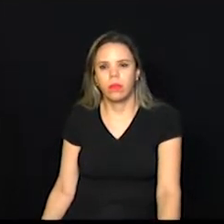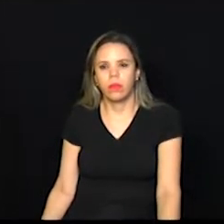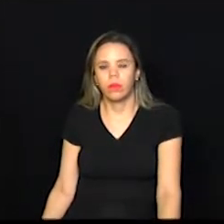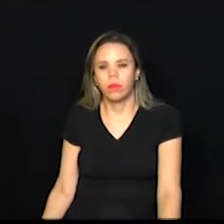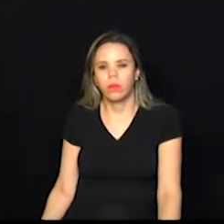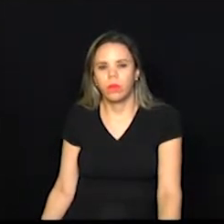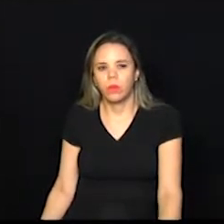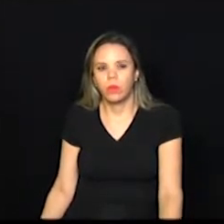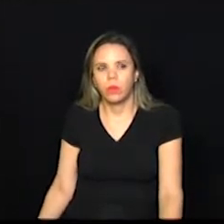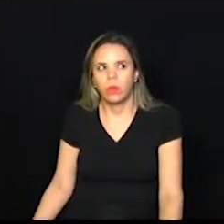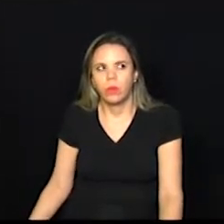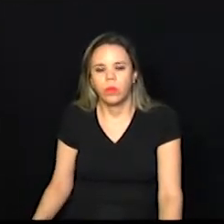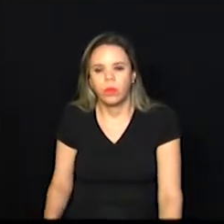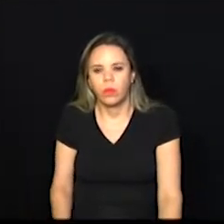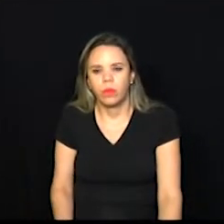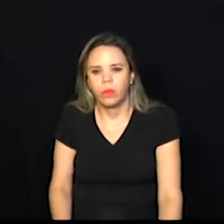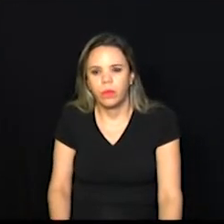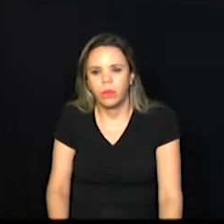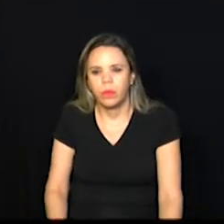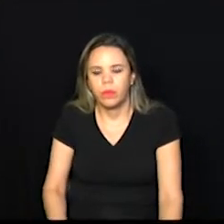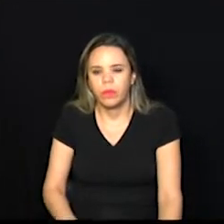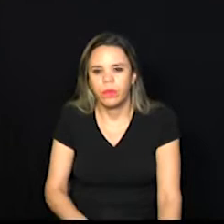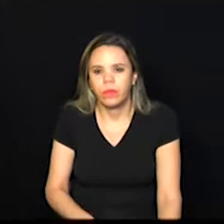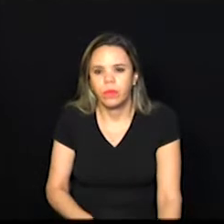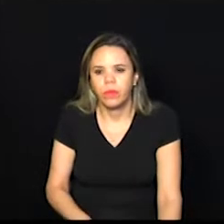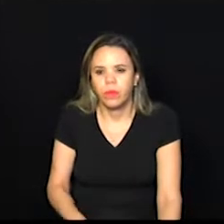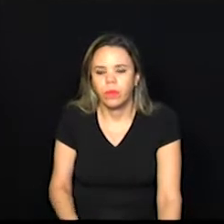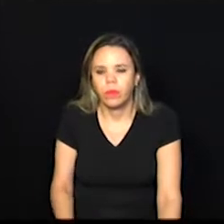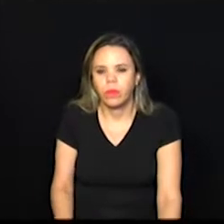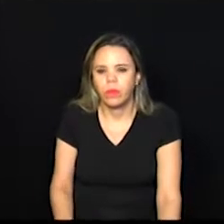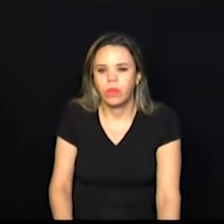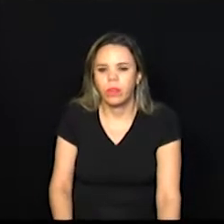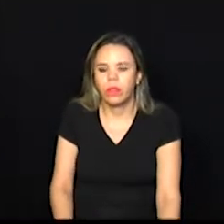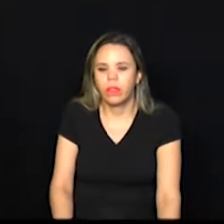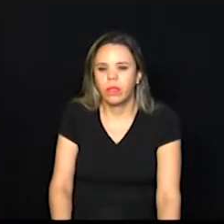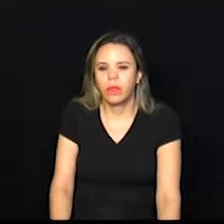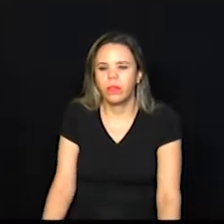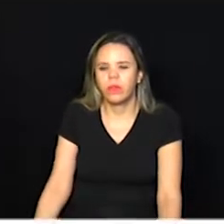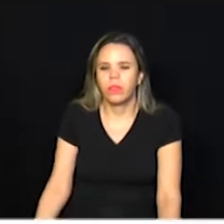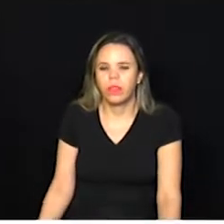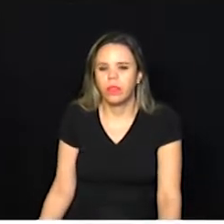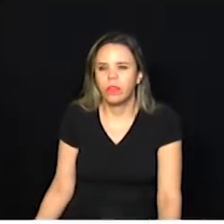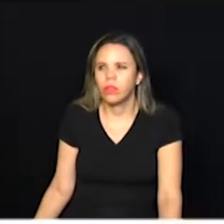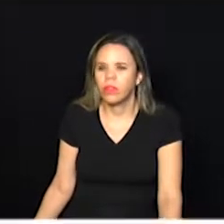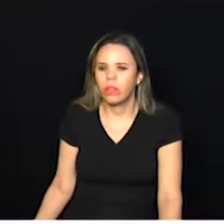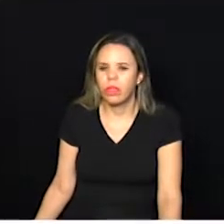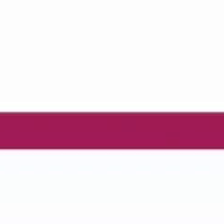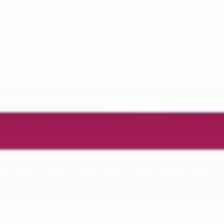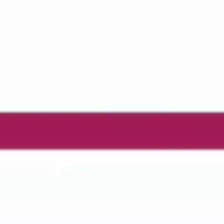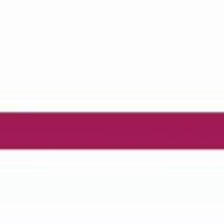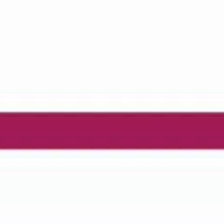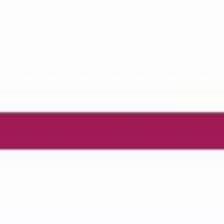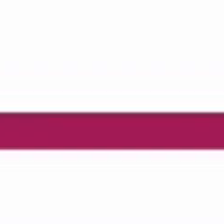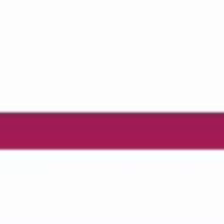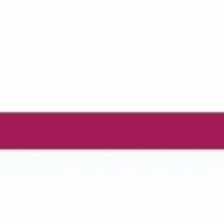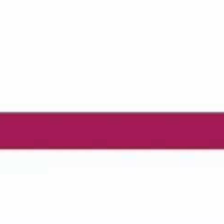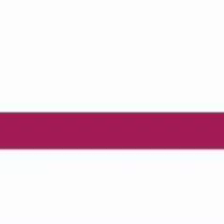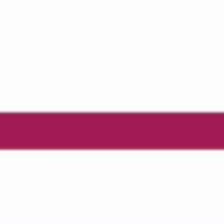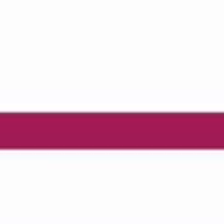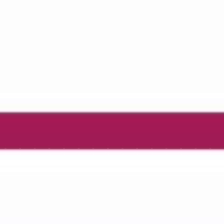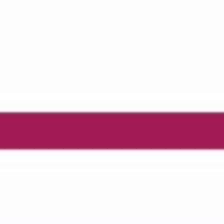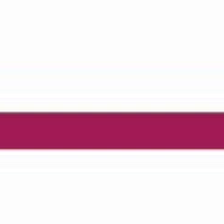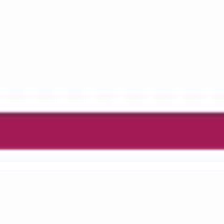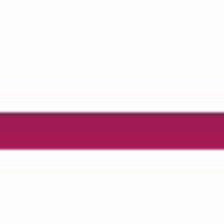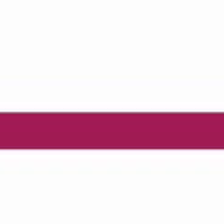Pode passar, eu acho que está todo o material aí. Legislações. Hoje a gente tem algumas legislações do município, eu acho